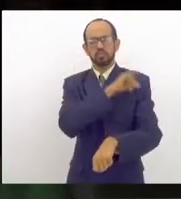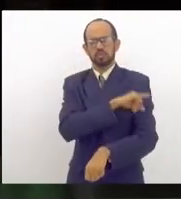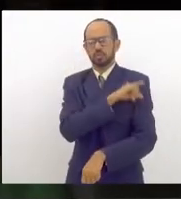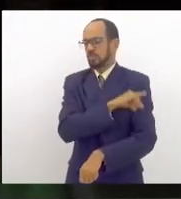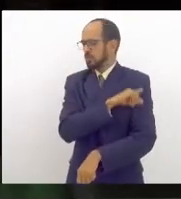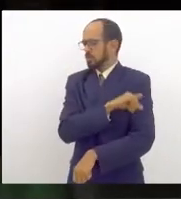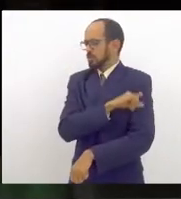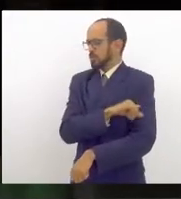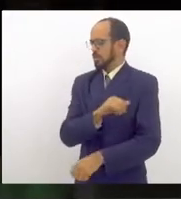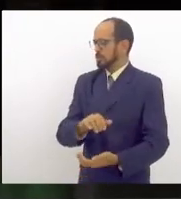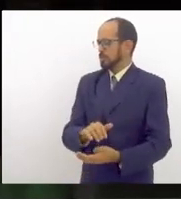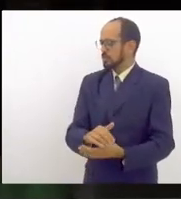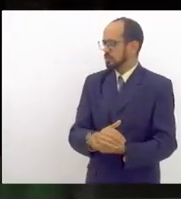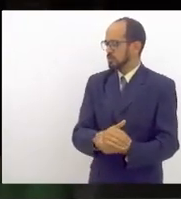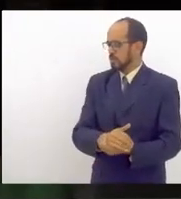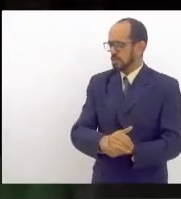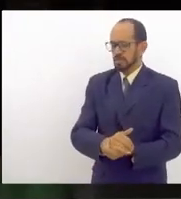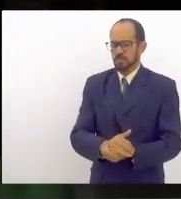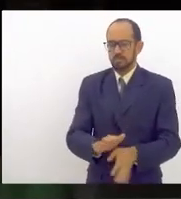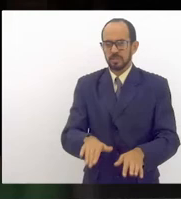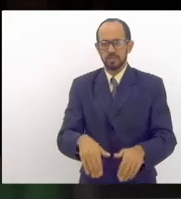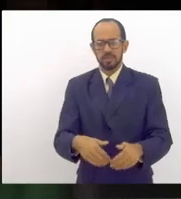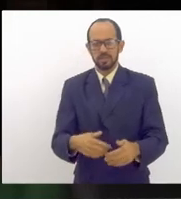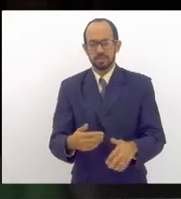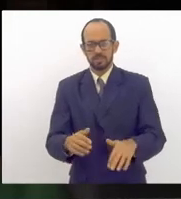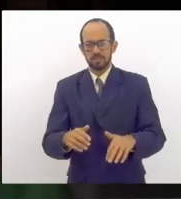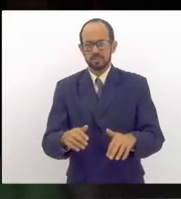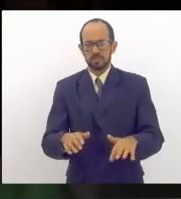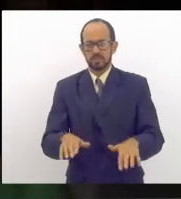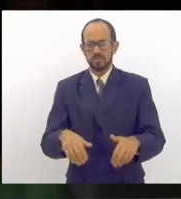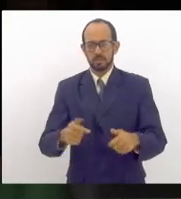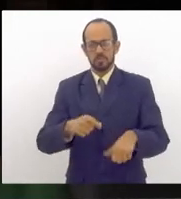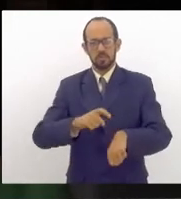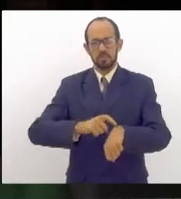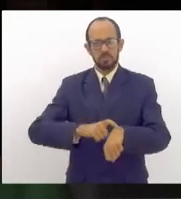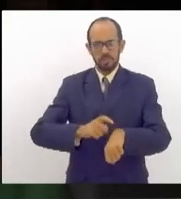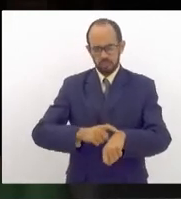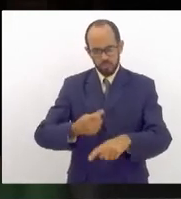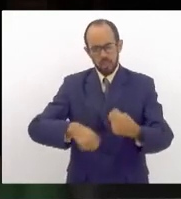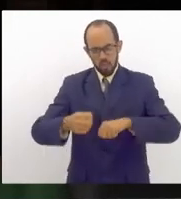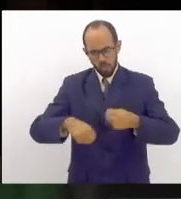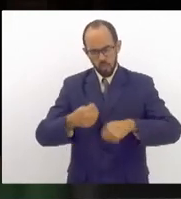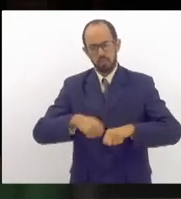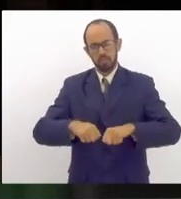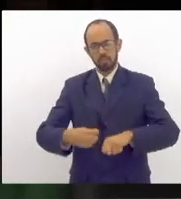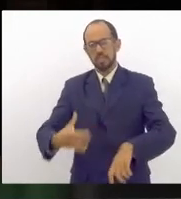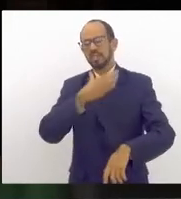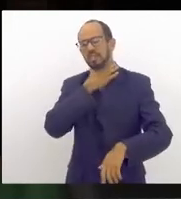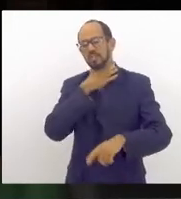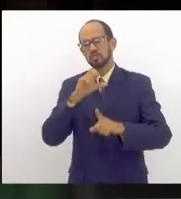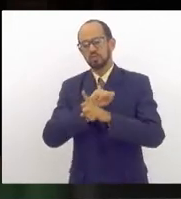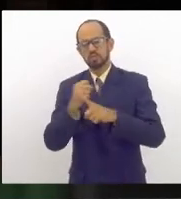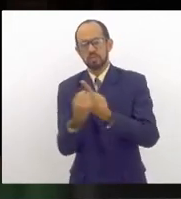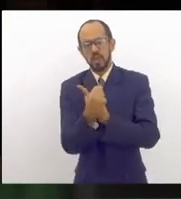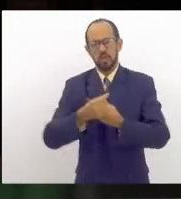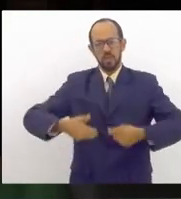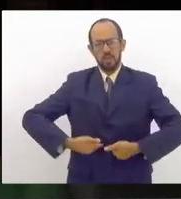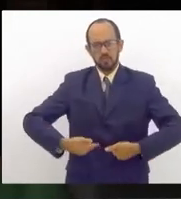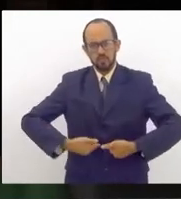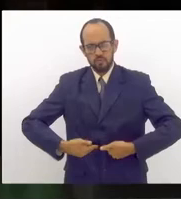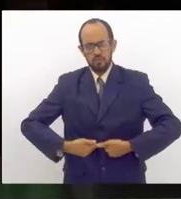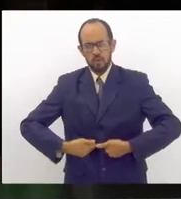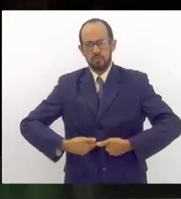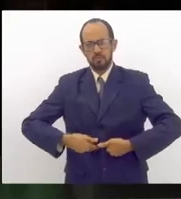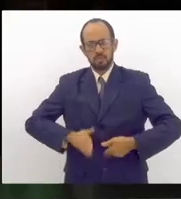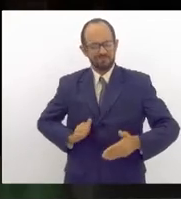muito profunda Econômica política social um momento em que a fome voltou a ser